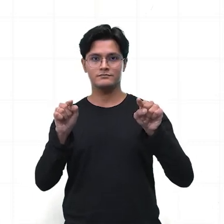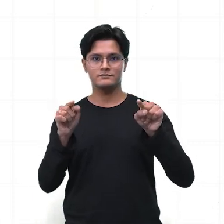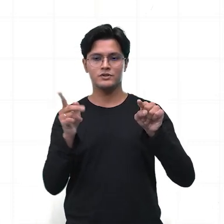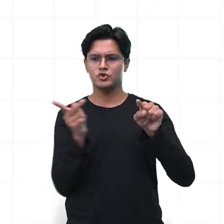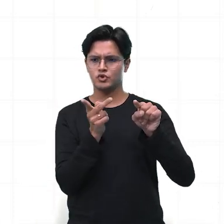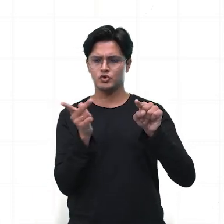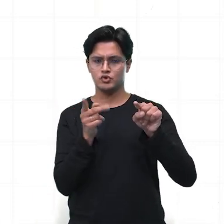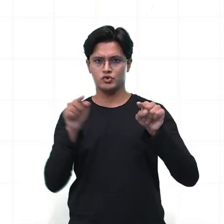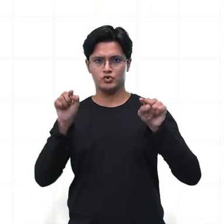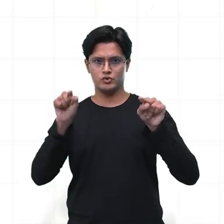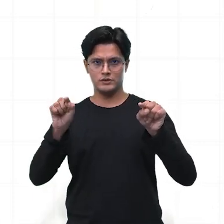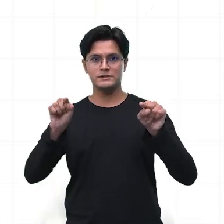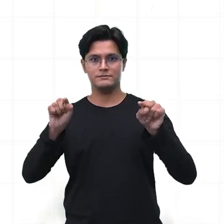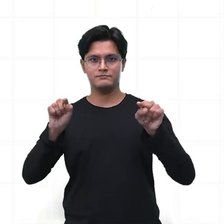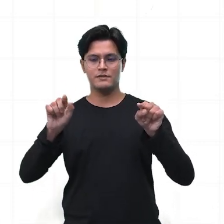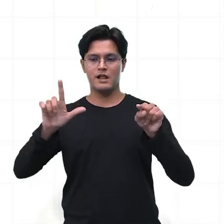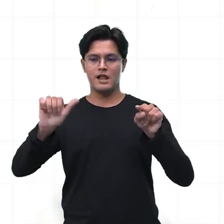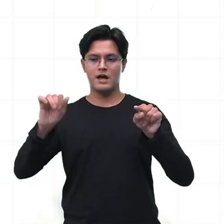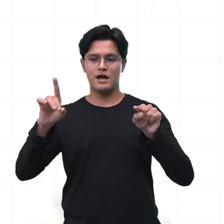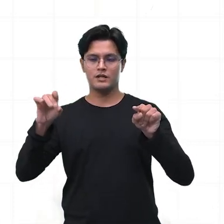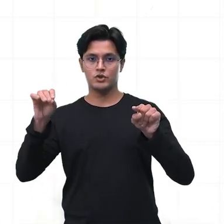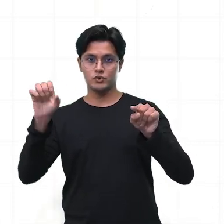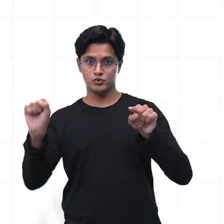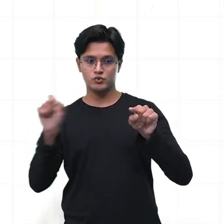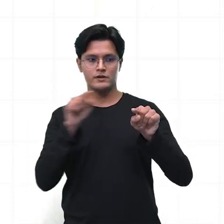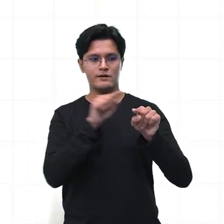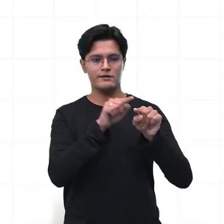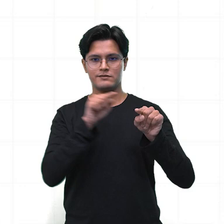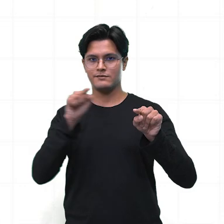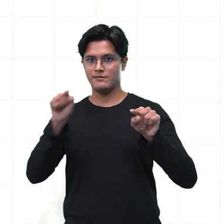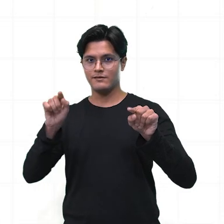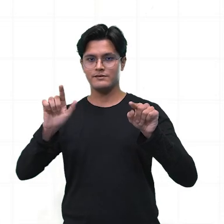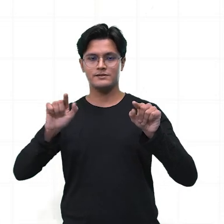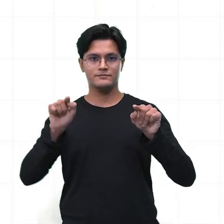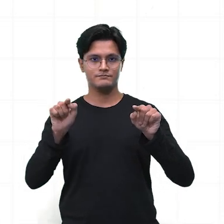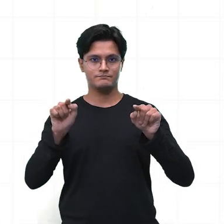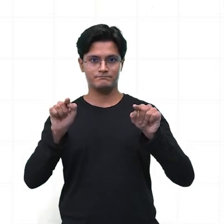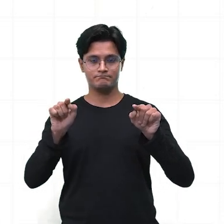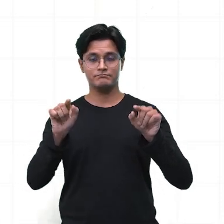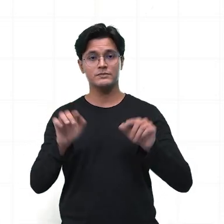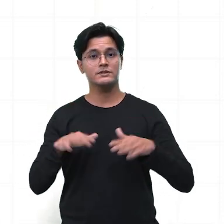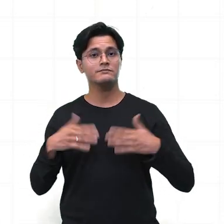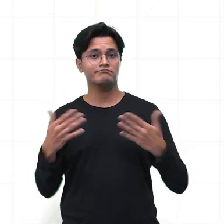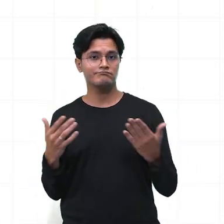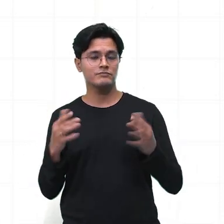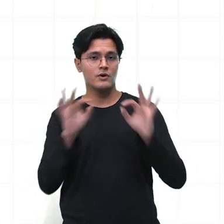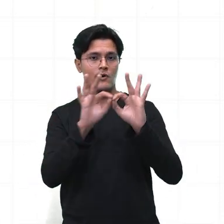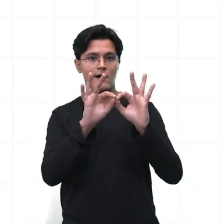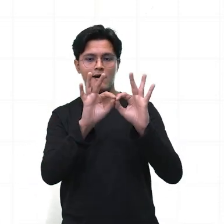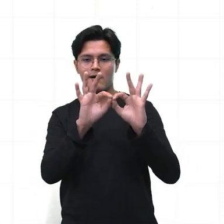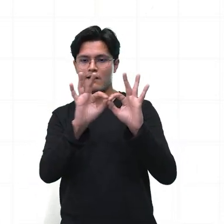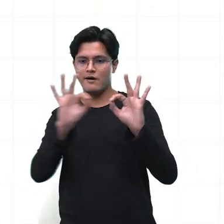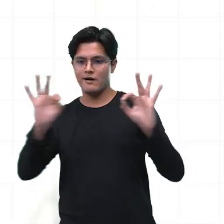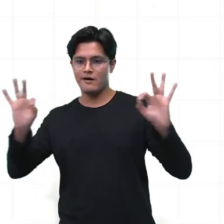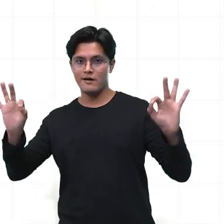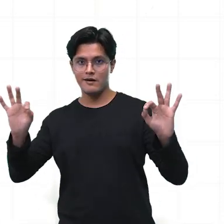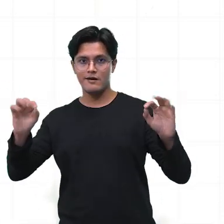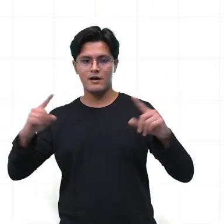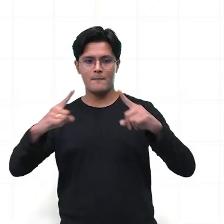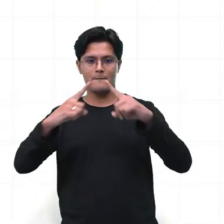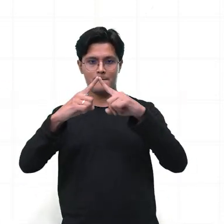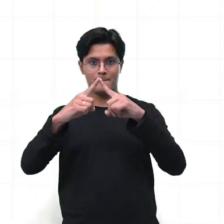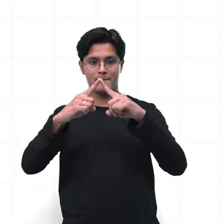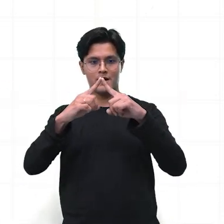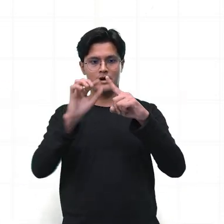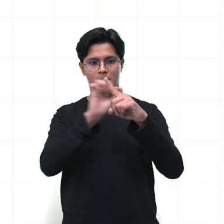interceptou ali os lados desse polígono, né? Então a reta que nós traçamos, ela interceptou